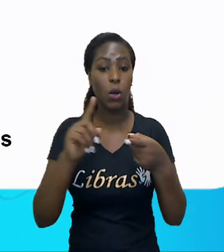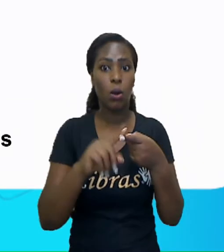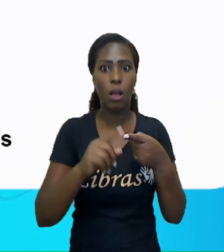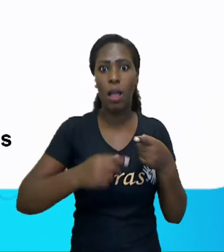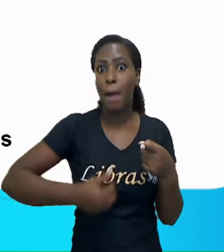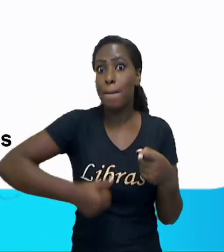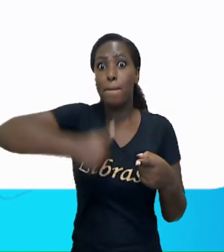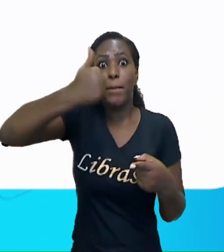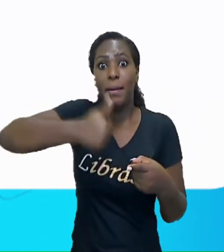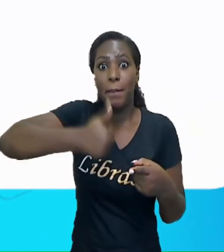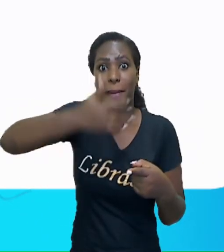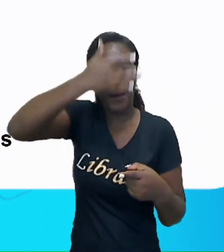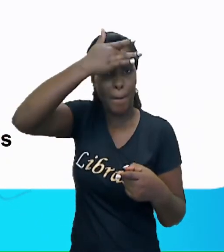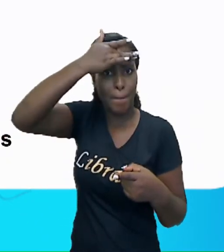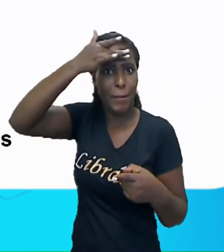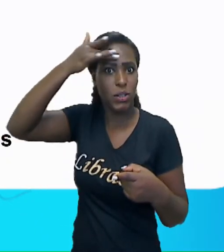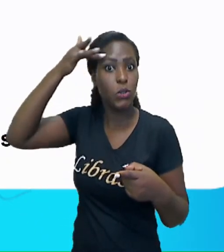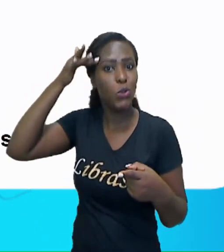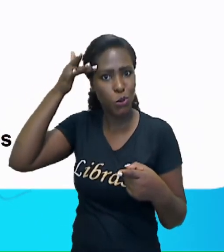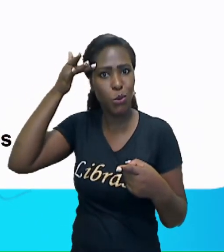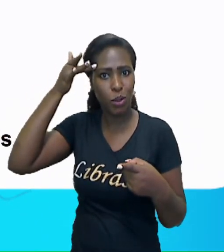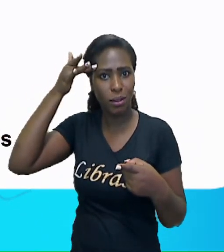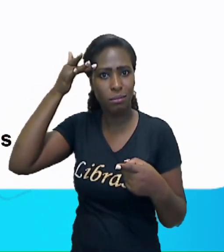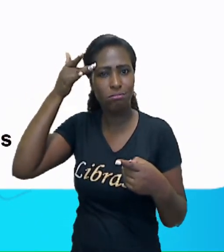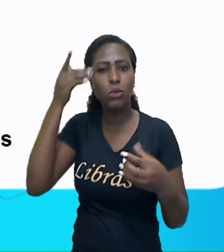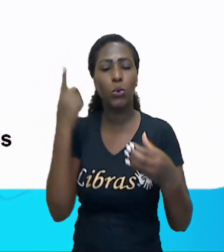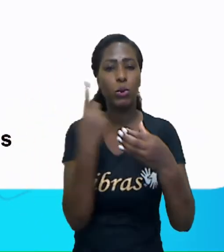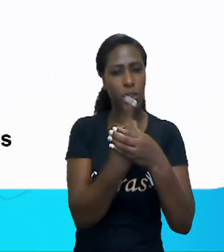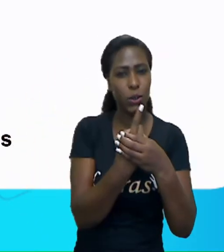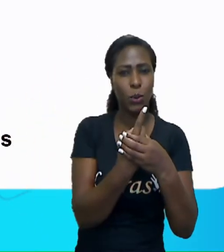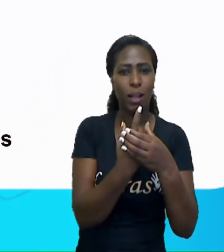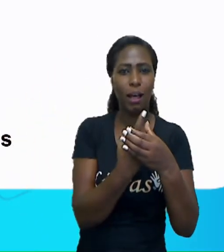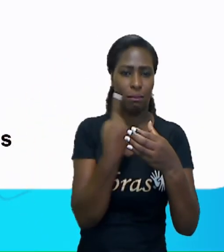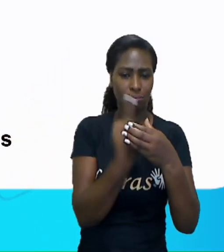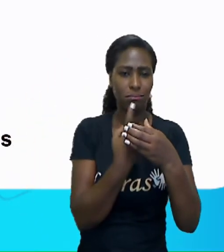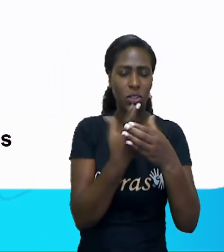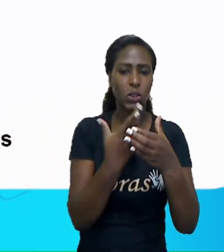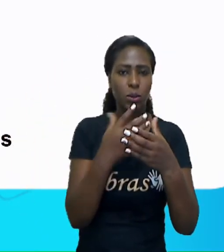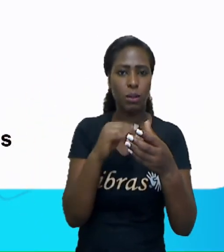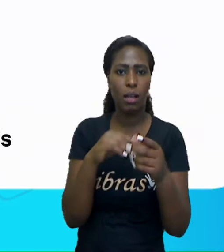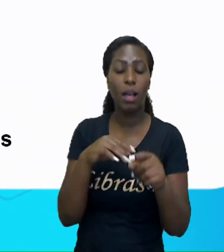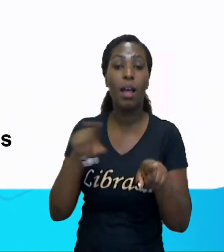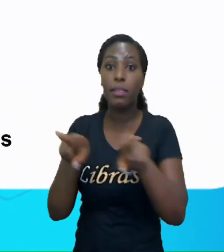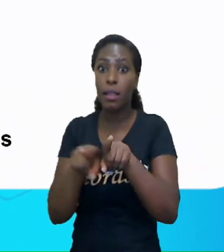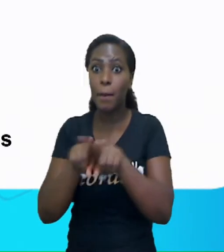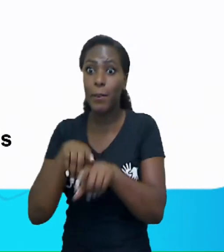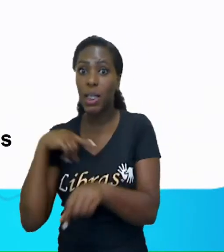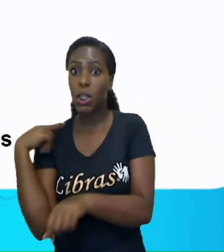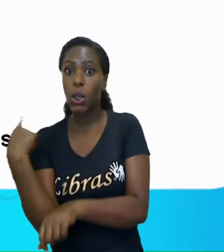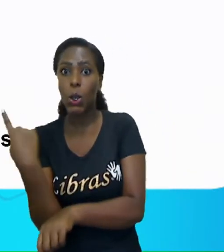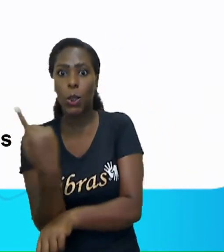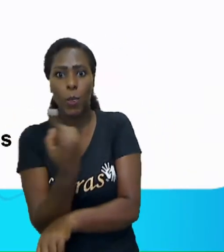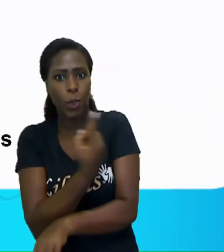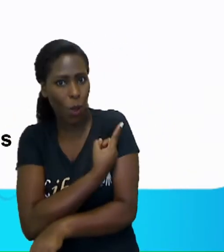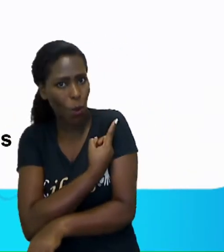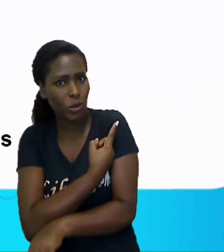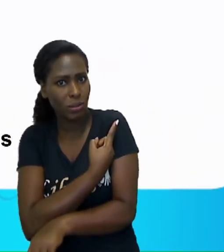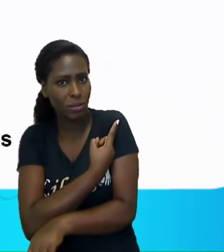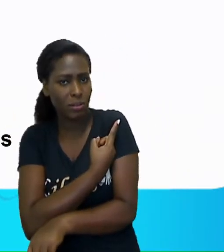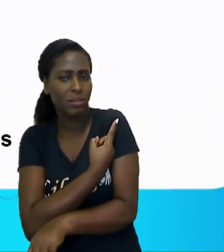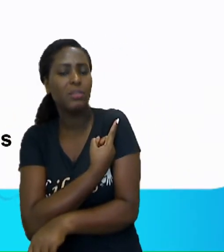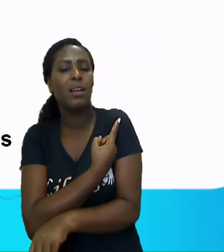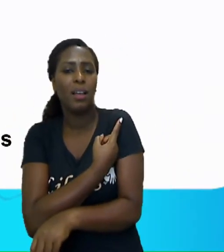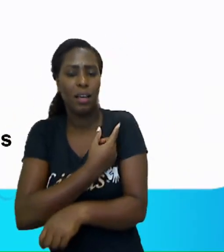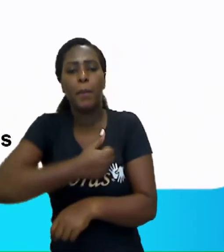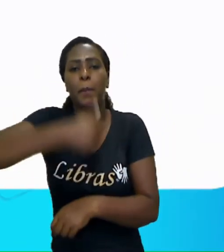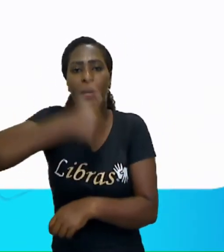eu, primeira pessoa do singular, e o nós, que é primeira pessoa do plural. Tem também a característica